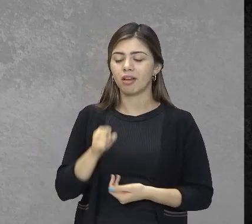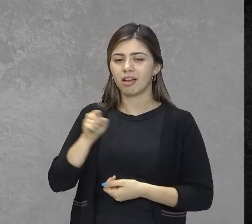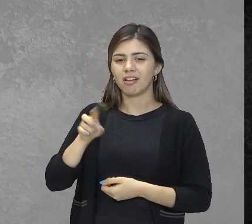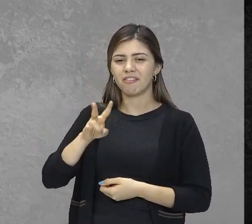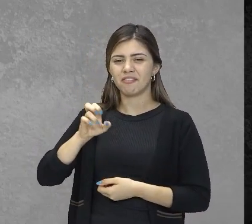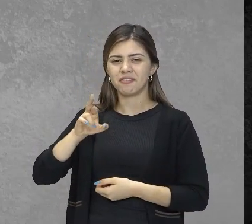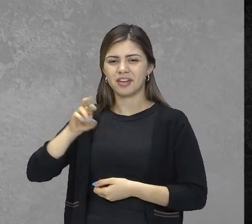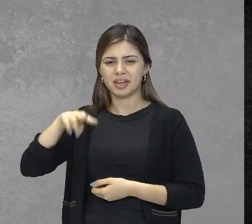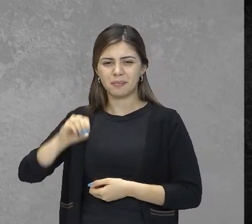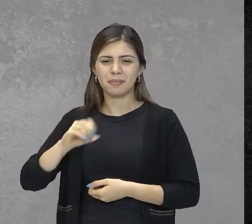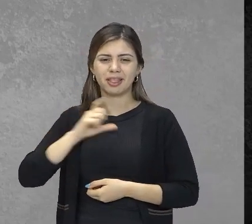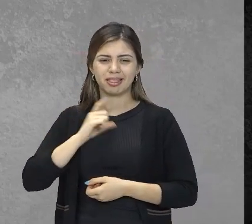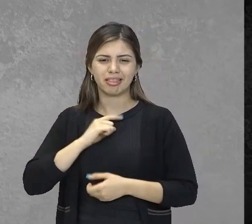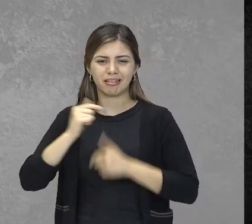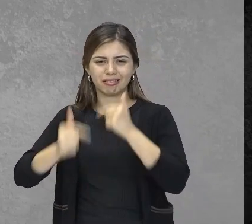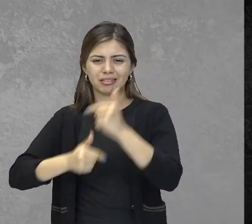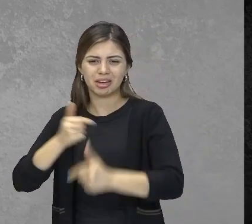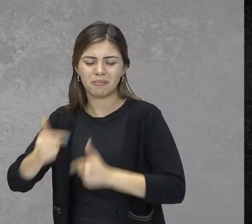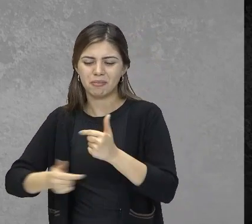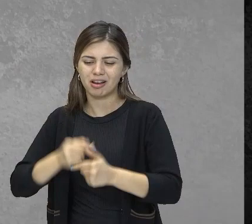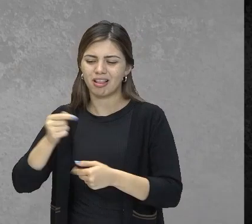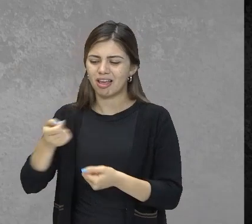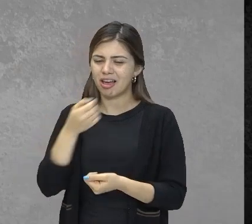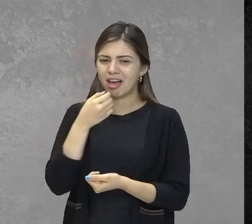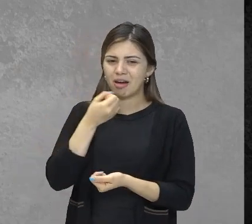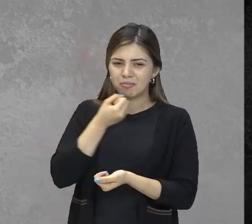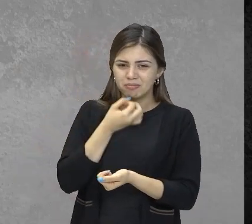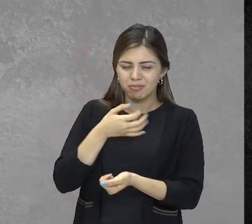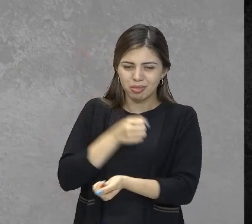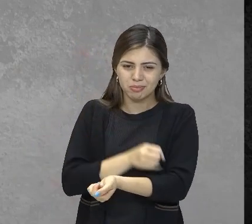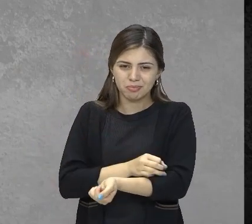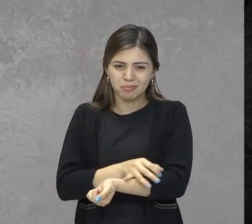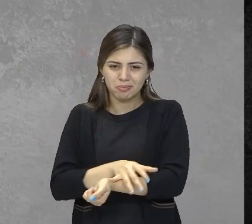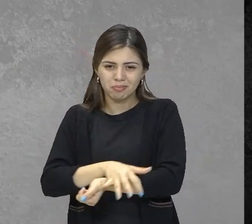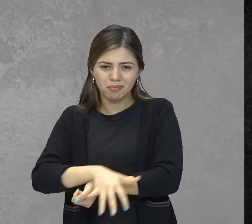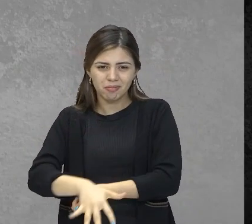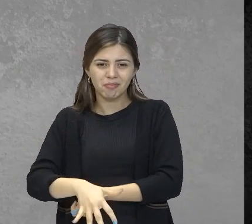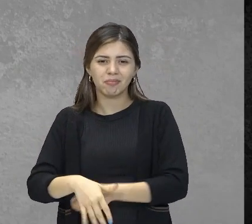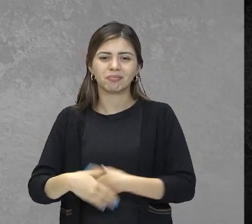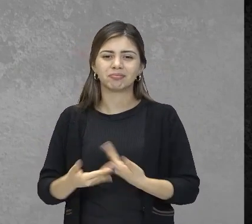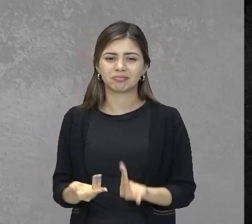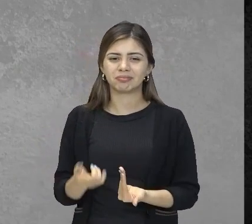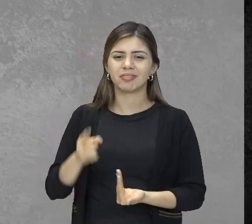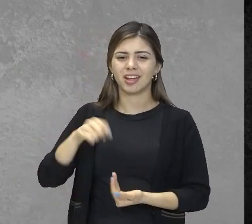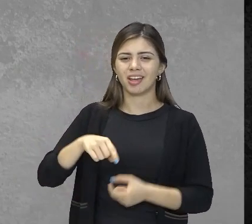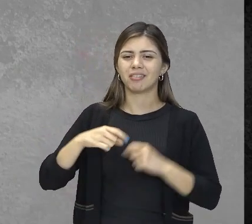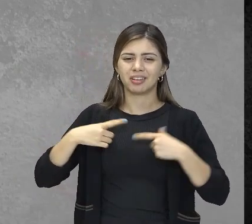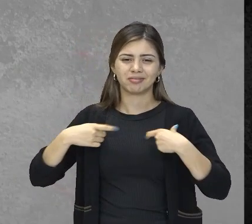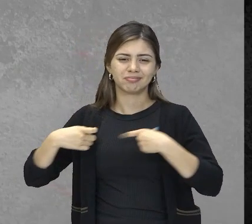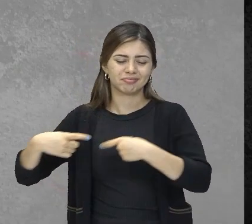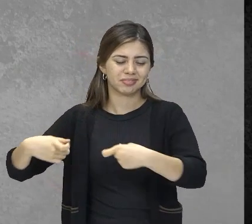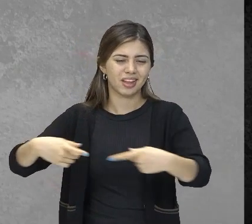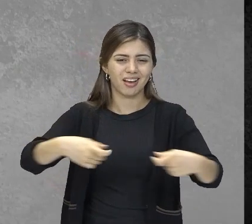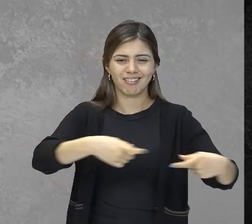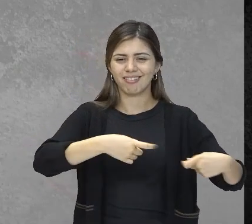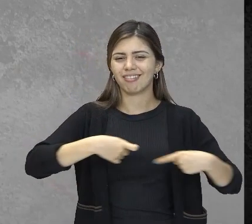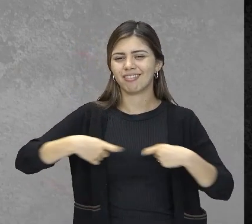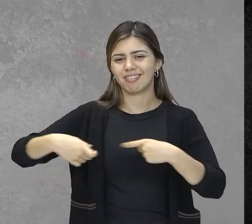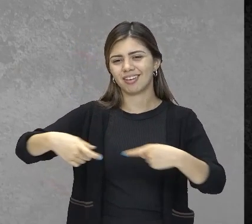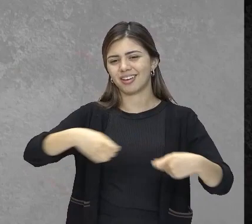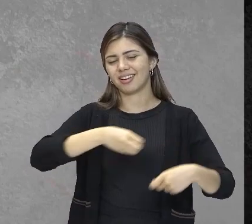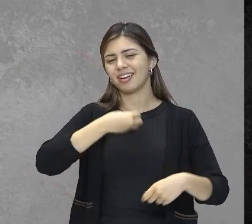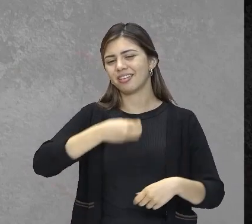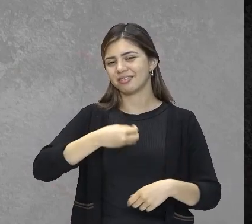operário das ruínas, que o sangue podre das carnificinas come e a vida em geral